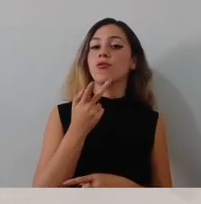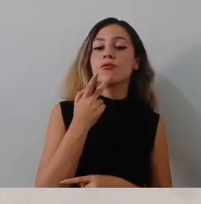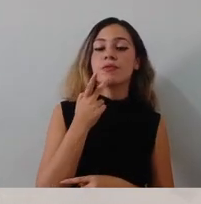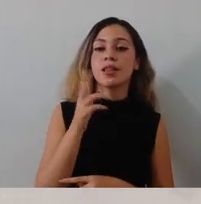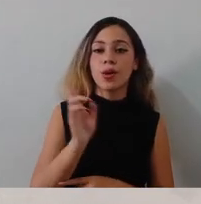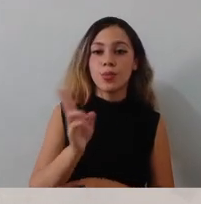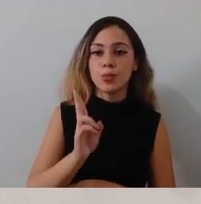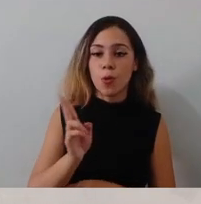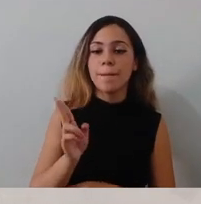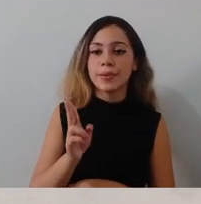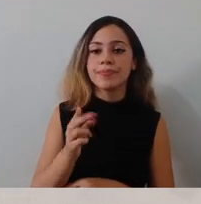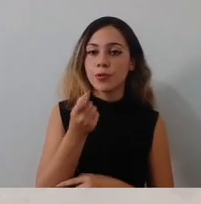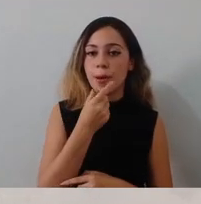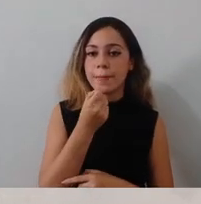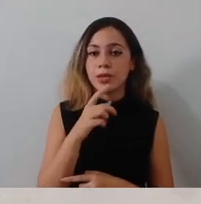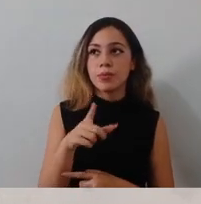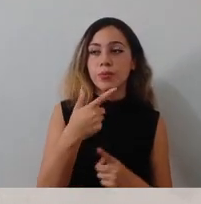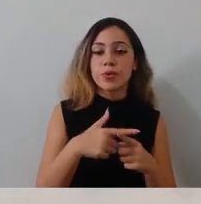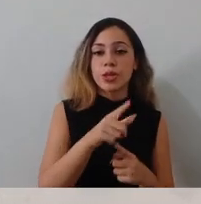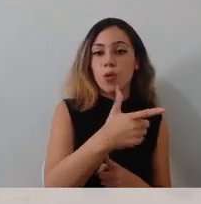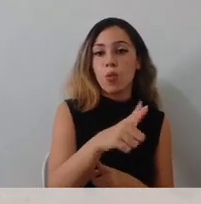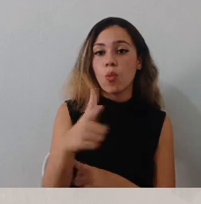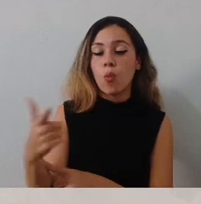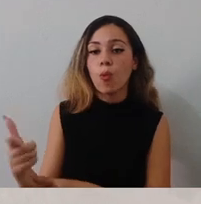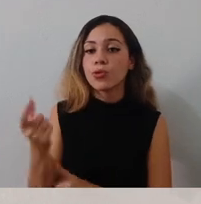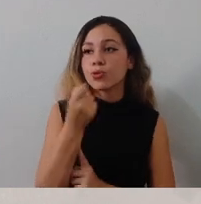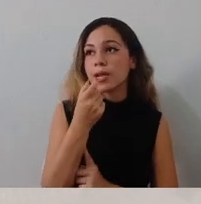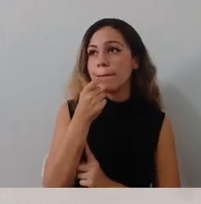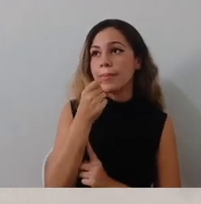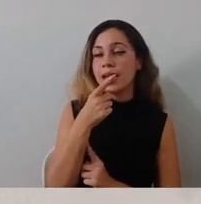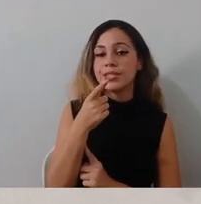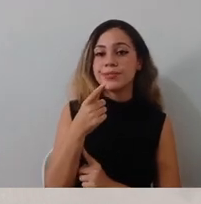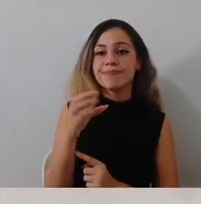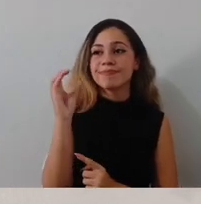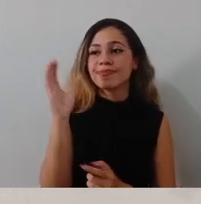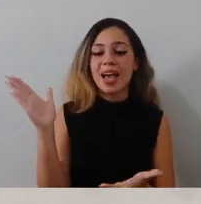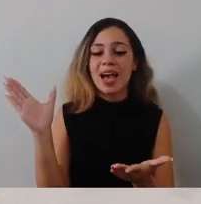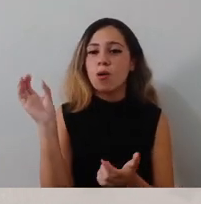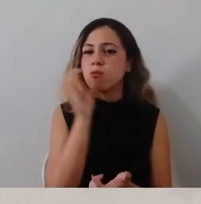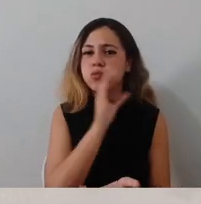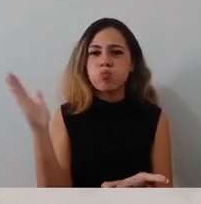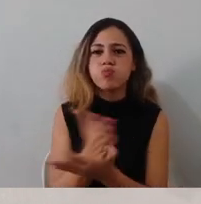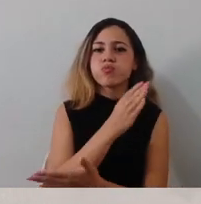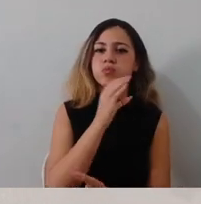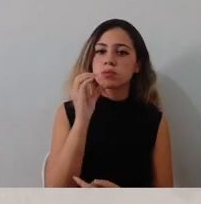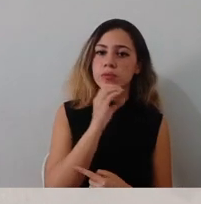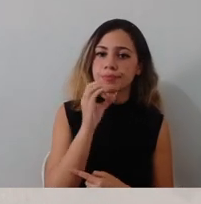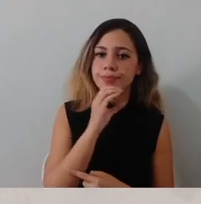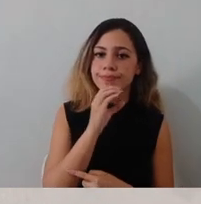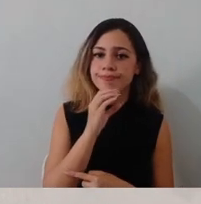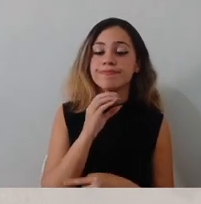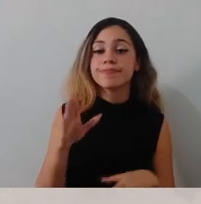Não vou falar o nome do medicamento, mas Sim. Que outros medicamentos para concentração que acabam rápido e criam toda aquela